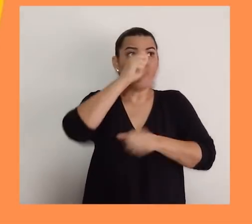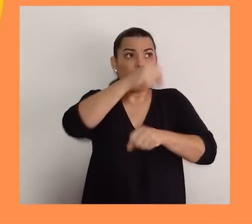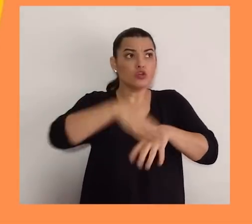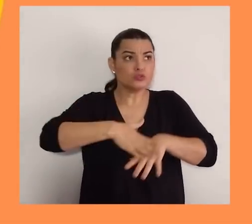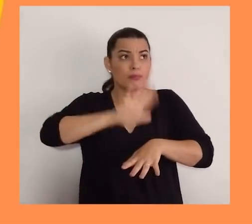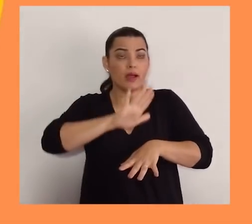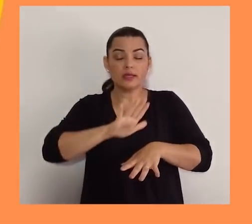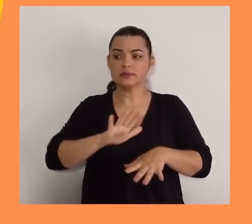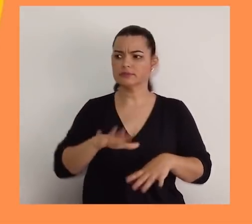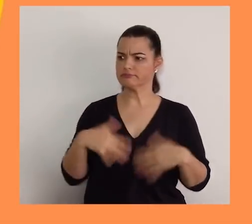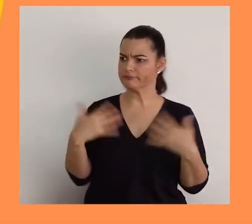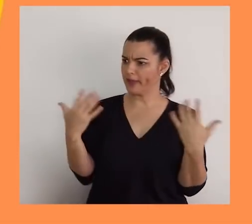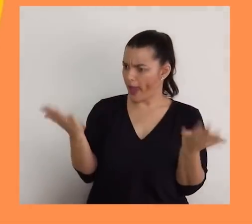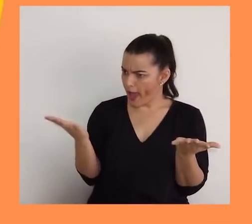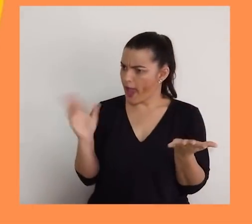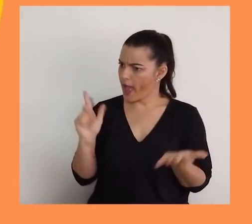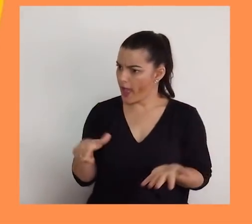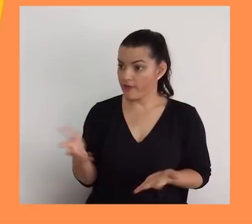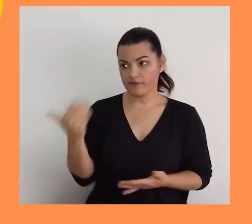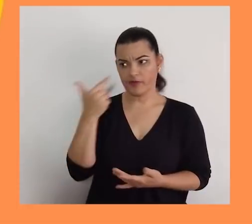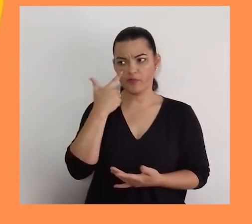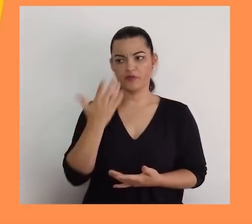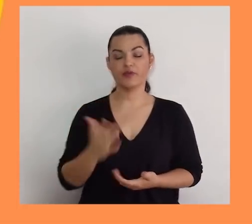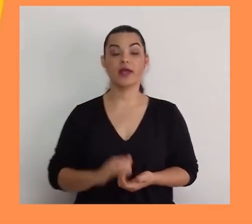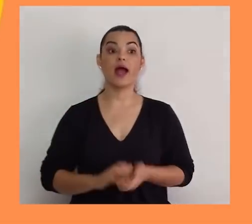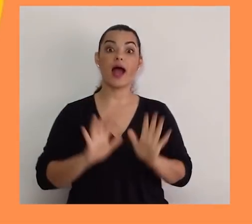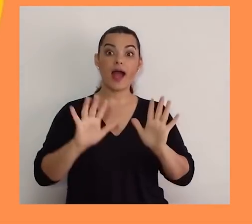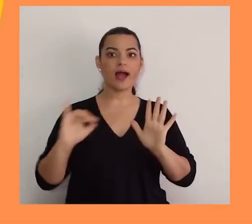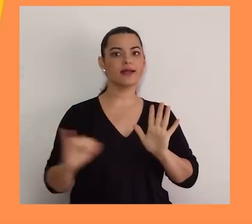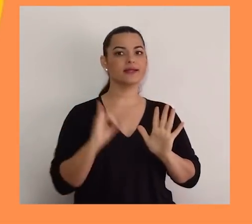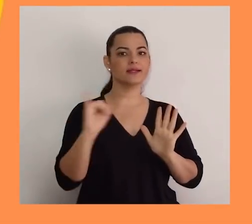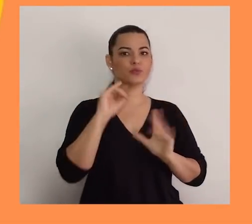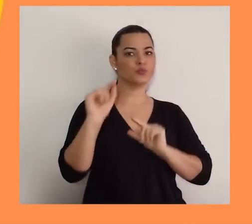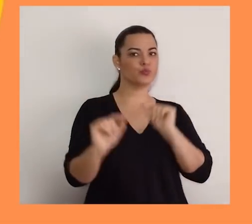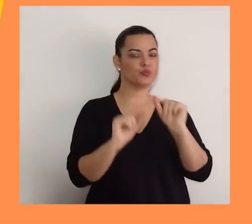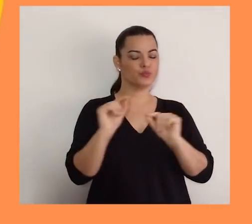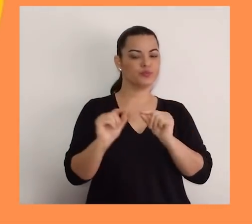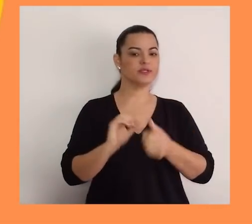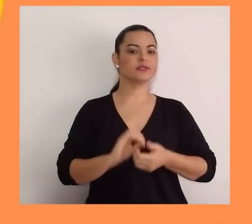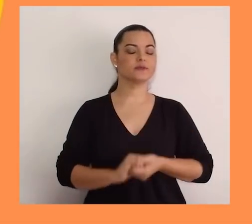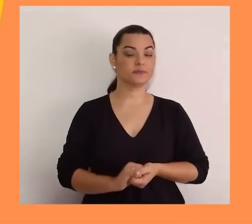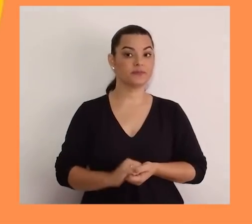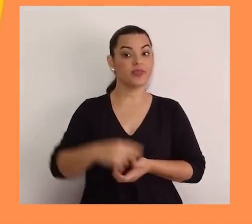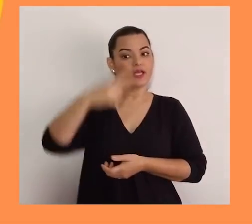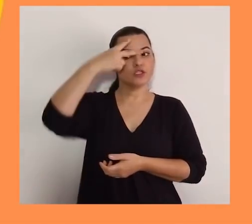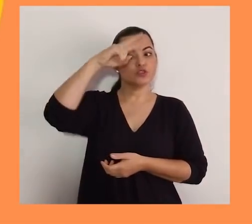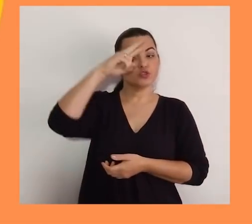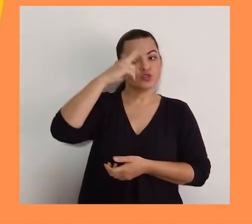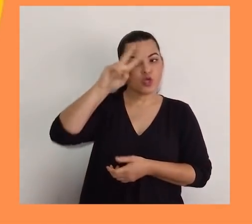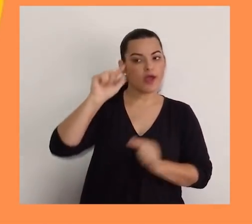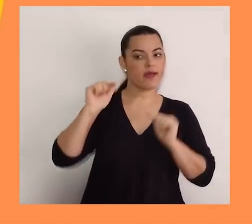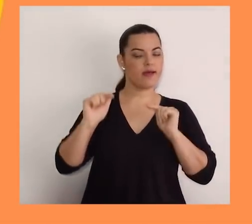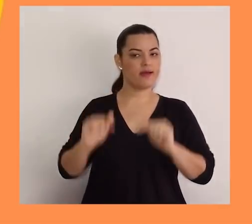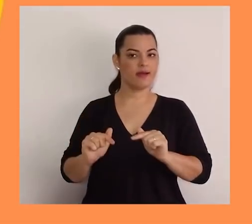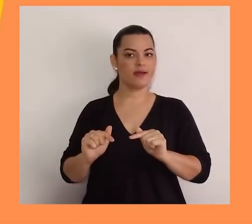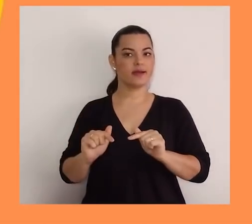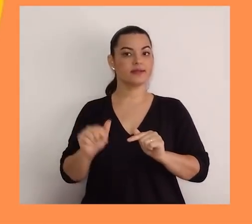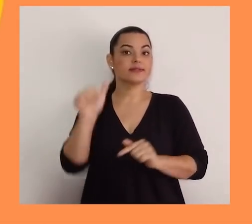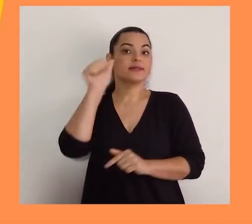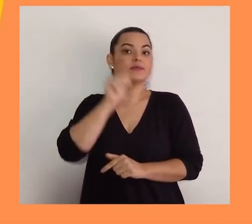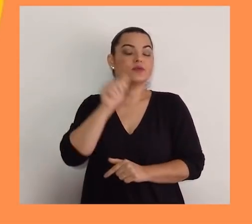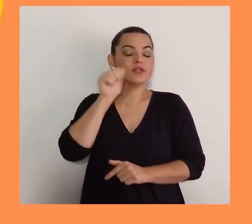É uma aventura, É a aventura. uma história triste, uma história alegre. É uma